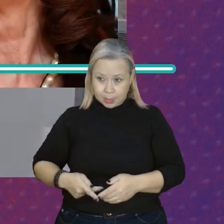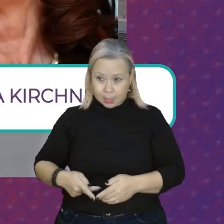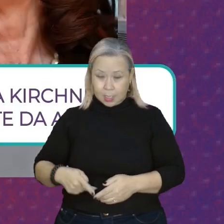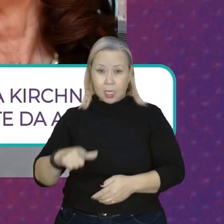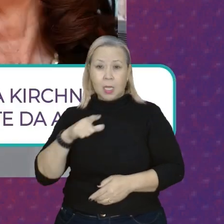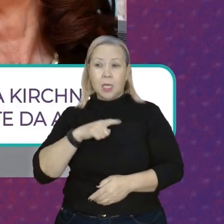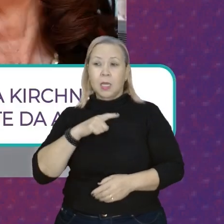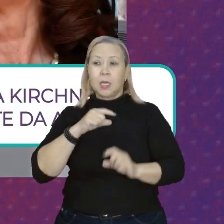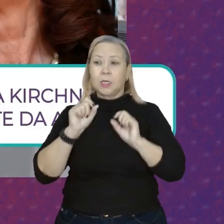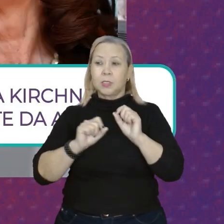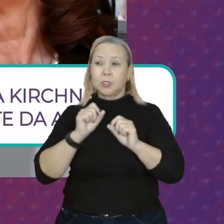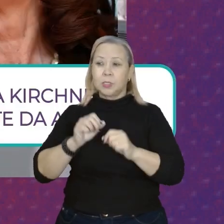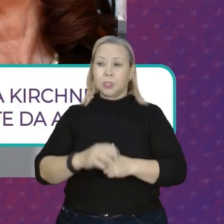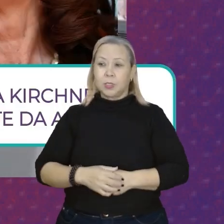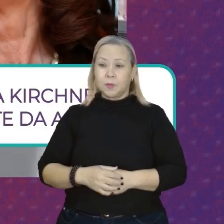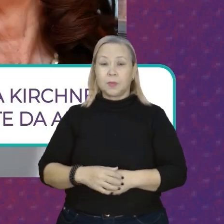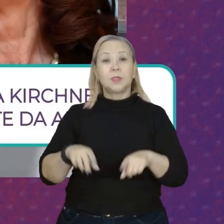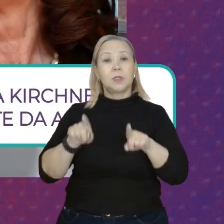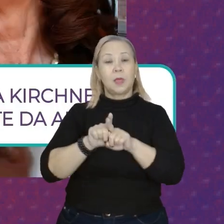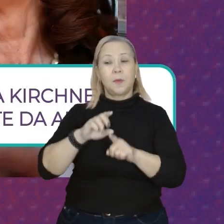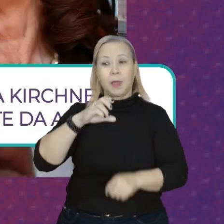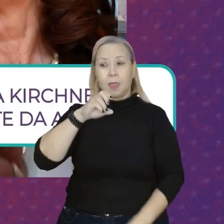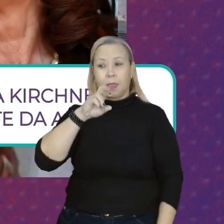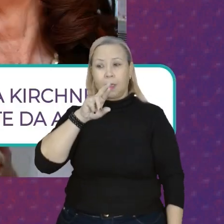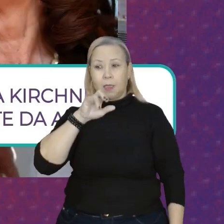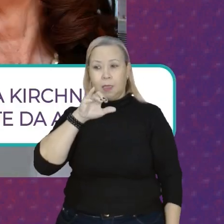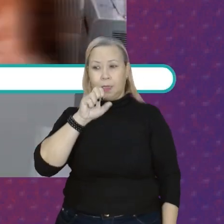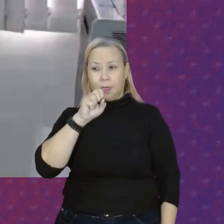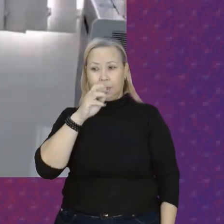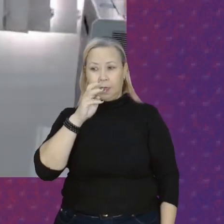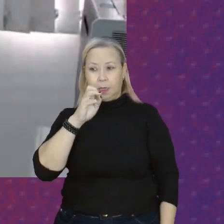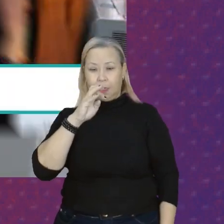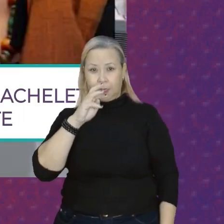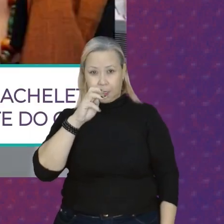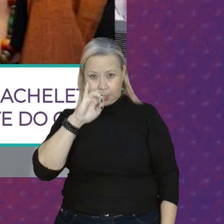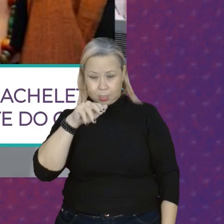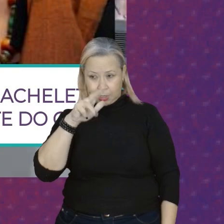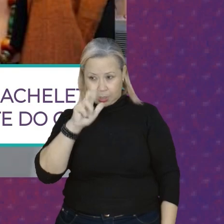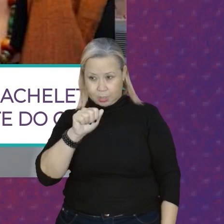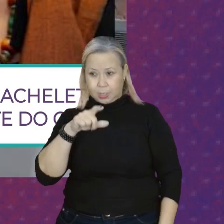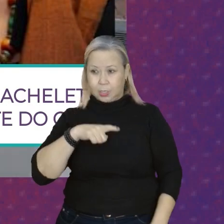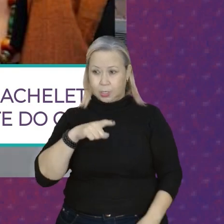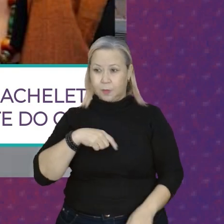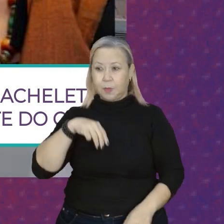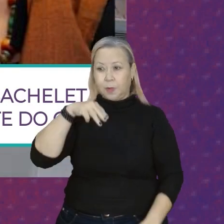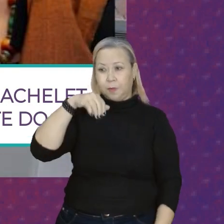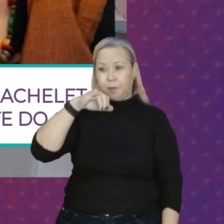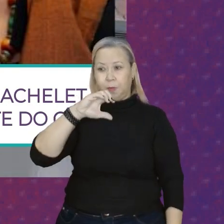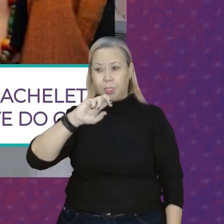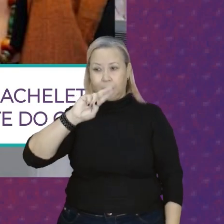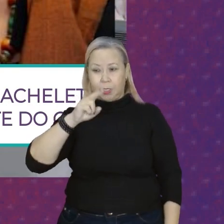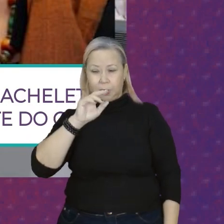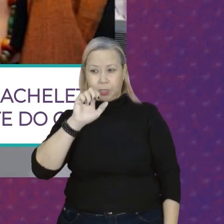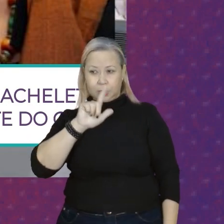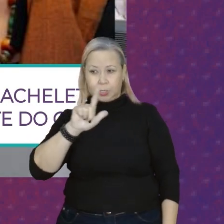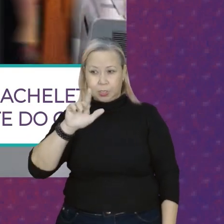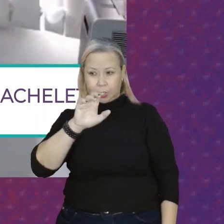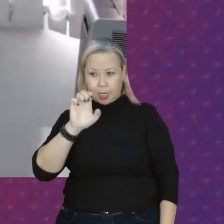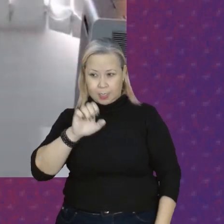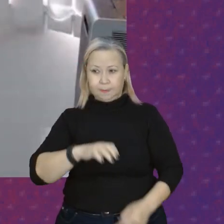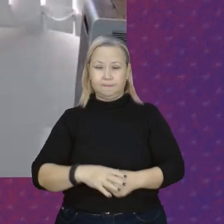a Cristina Kirchner, né, na presidência da Argentina, e nós tínhamos a Michelle Bachelet no